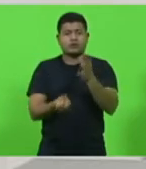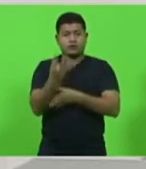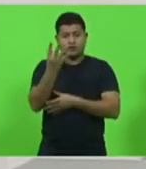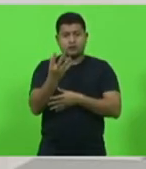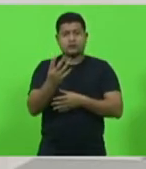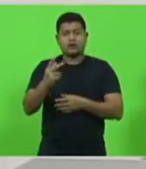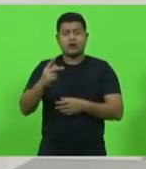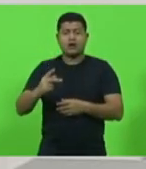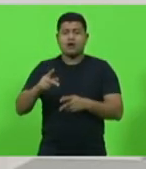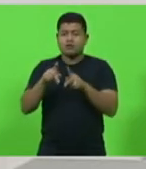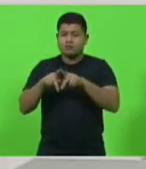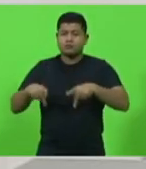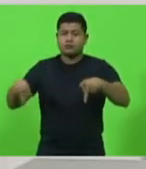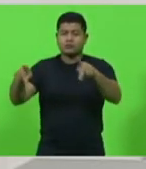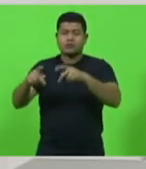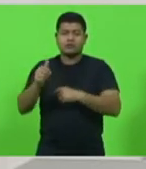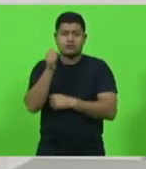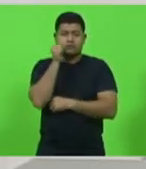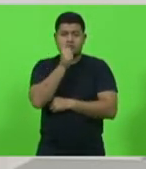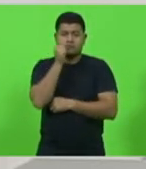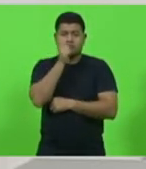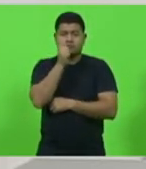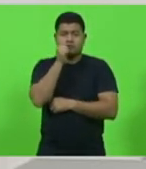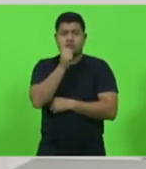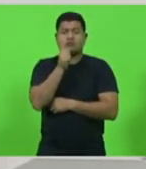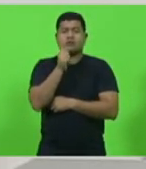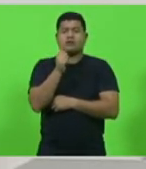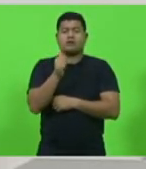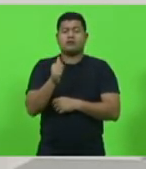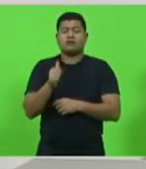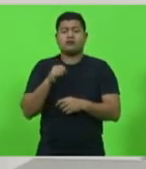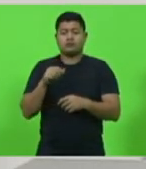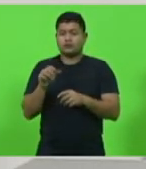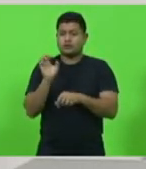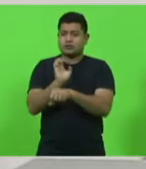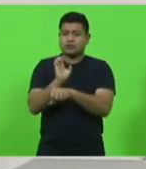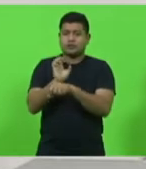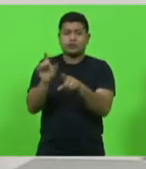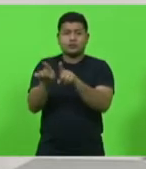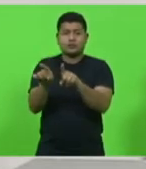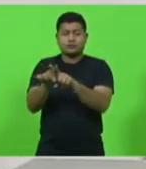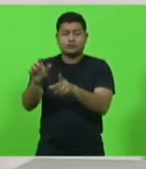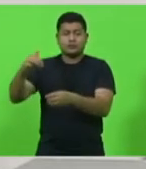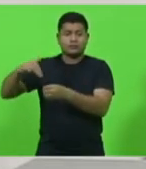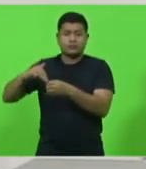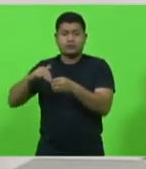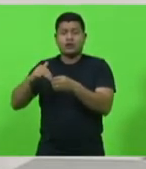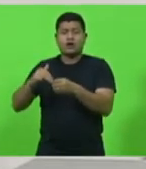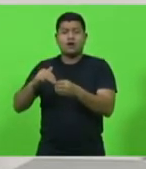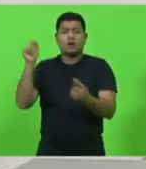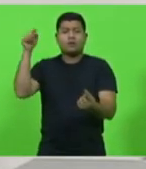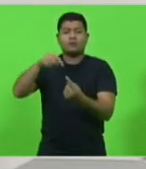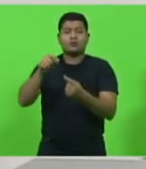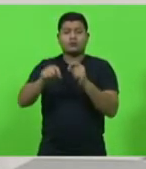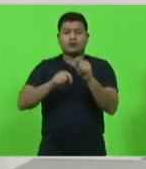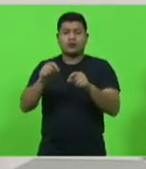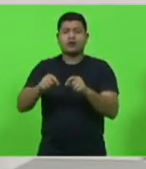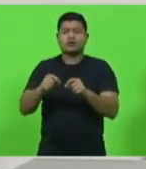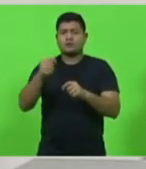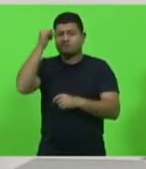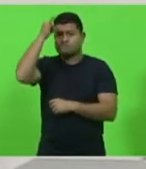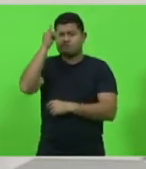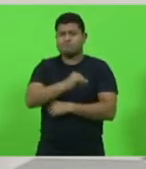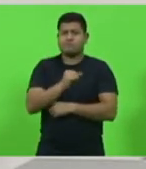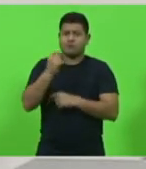da Procuradoria da Mulher nos estados e nos municípios, busca combater a violência contra a mulher. E o nosso